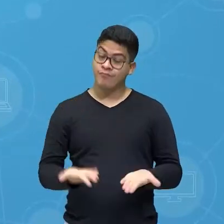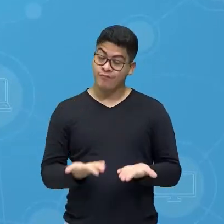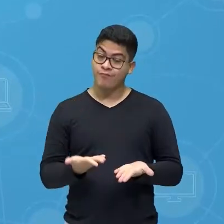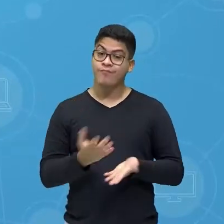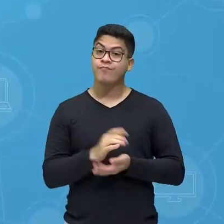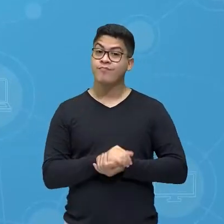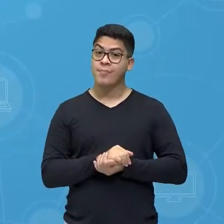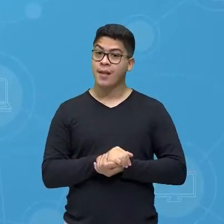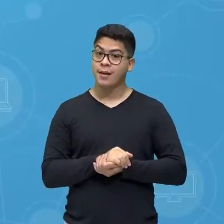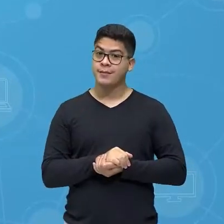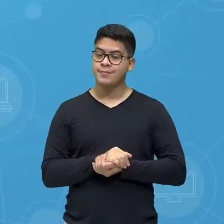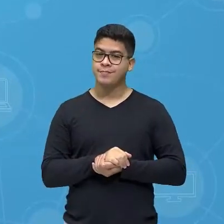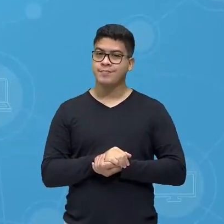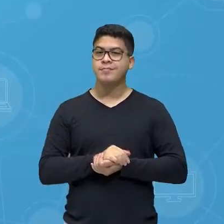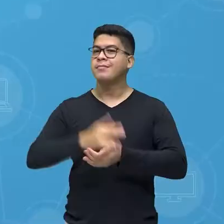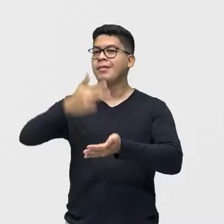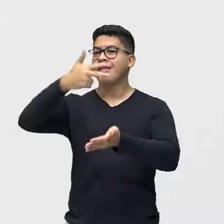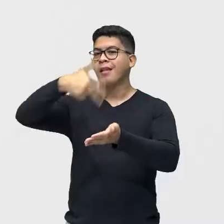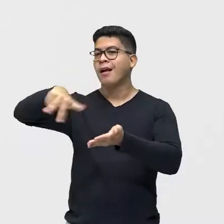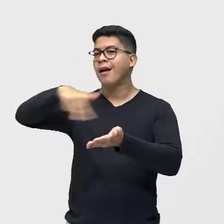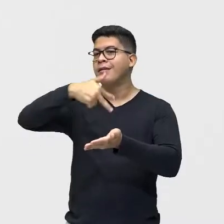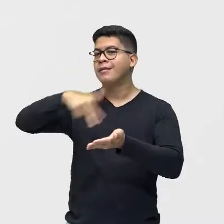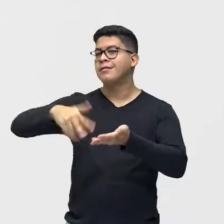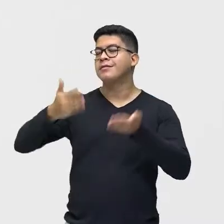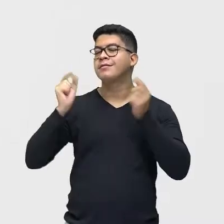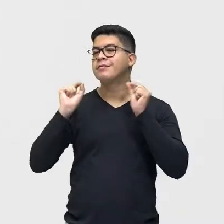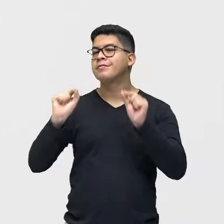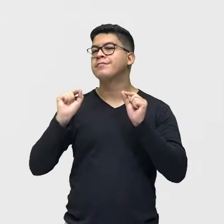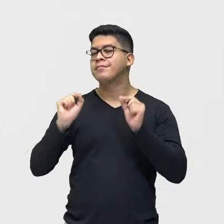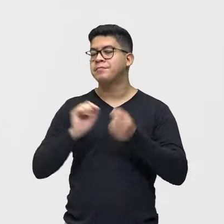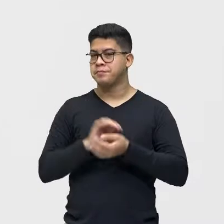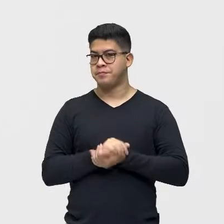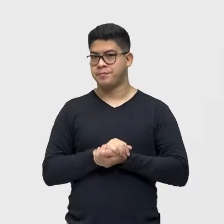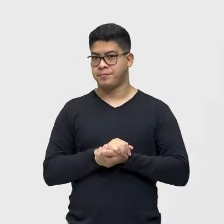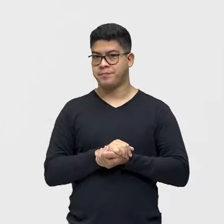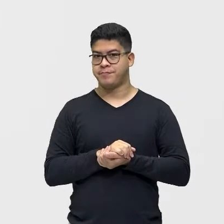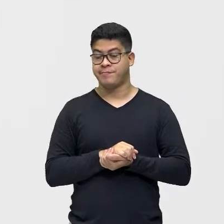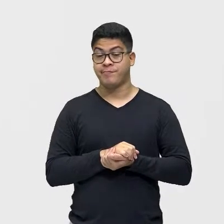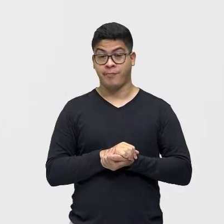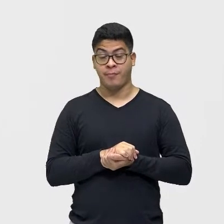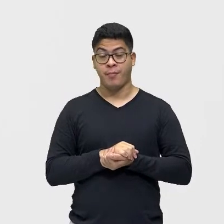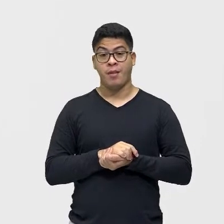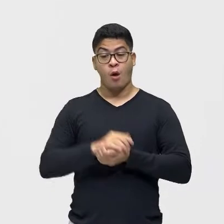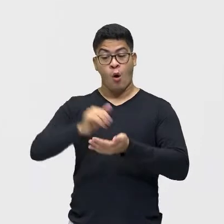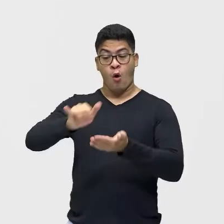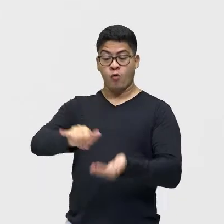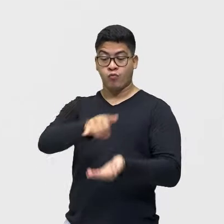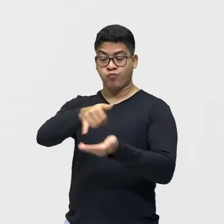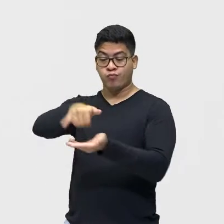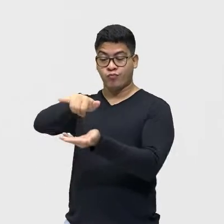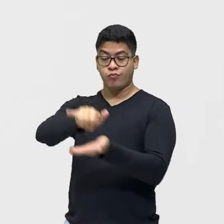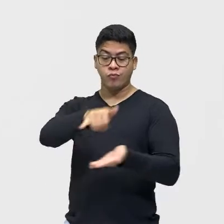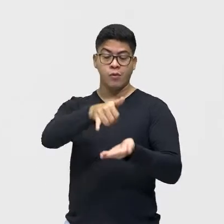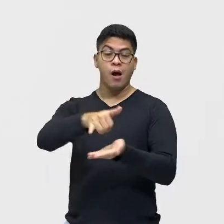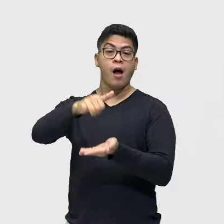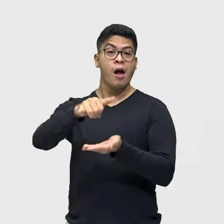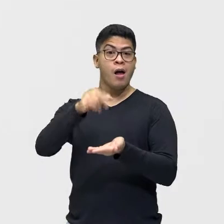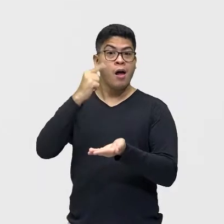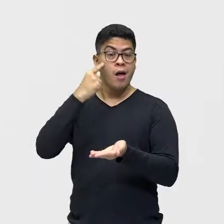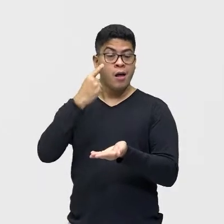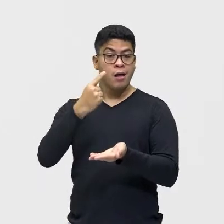agora um pouquinho sobre a dança. Vamos lá? Muito bem, então o boi-bumbá é uma dança que combina